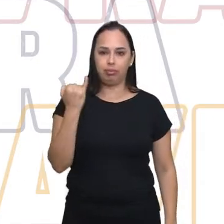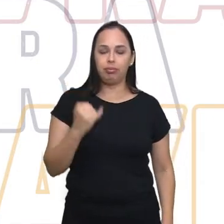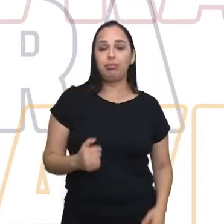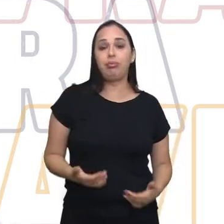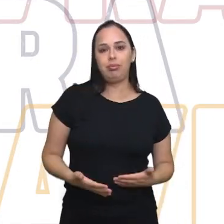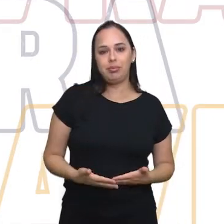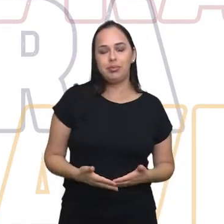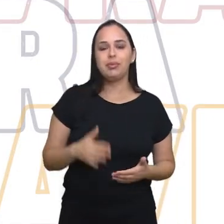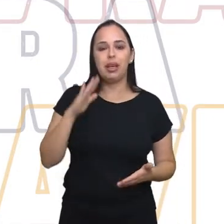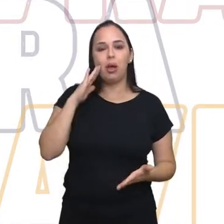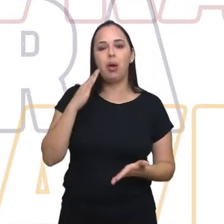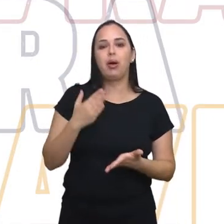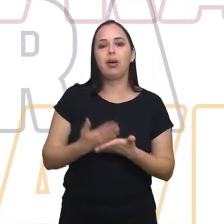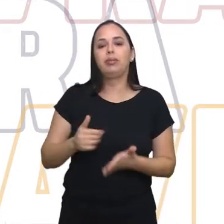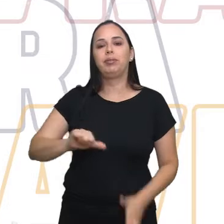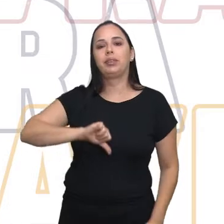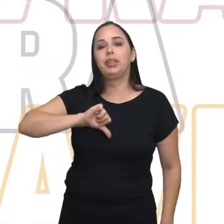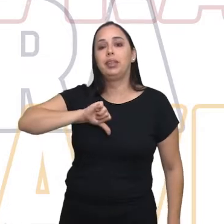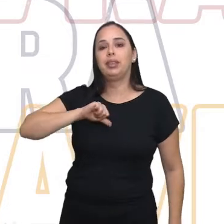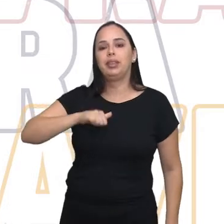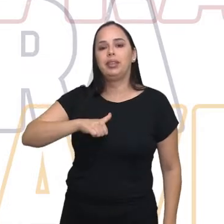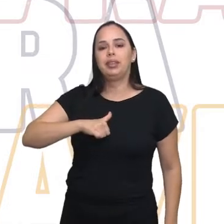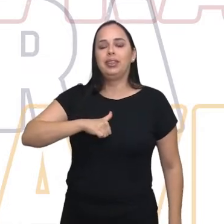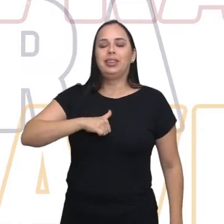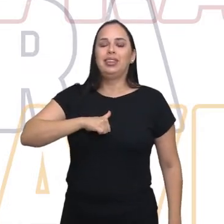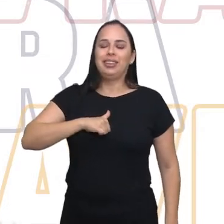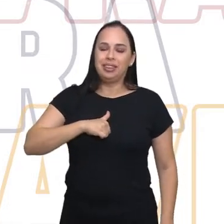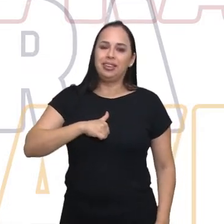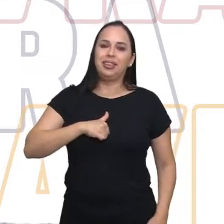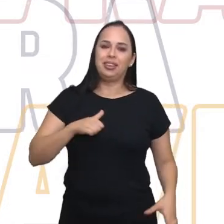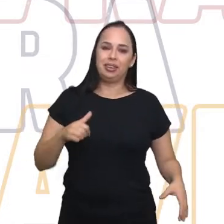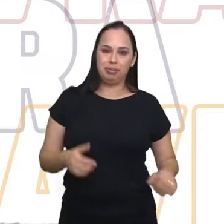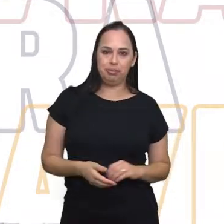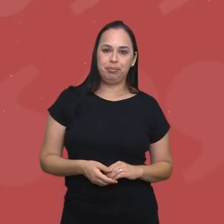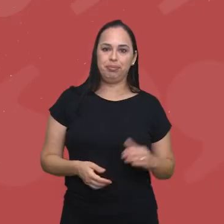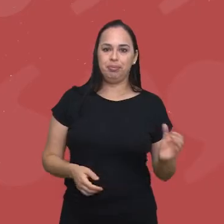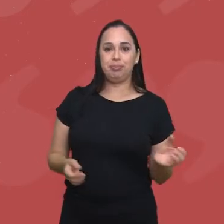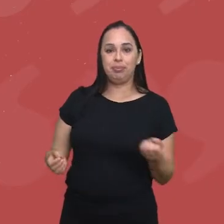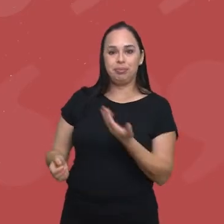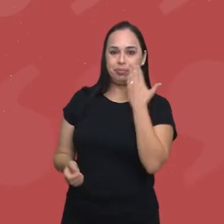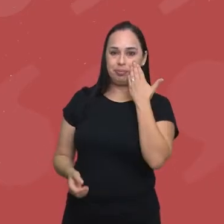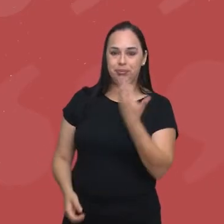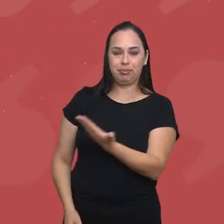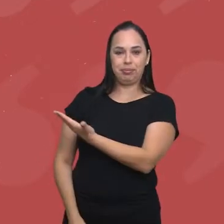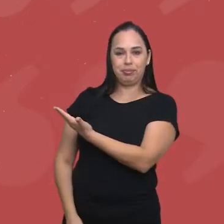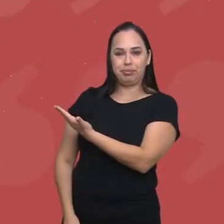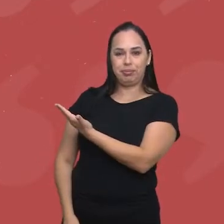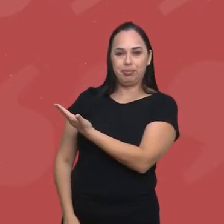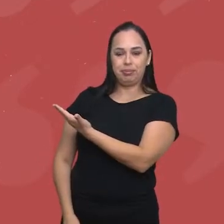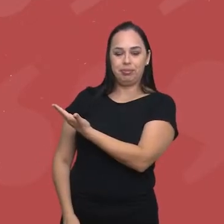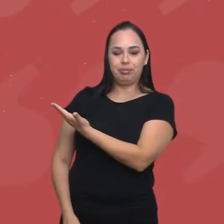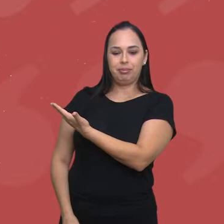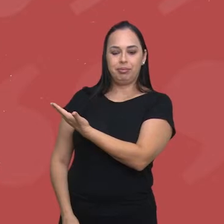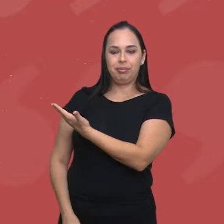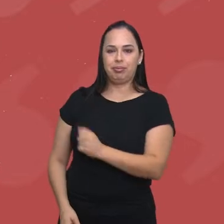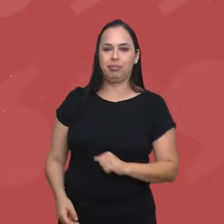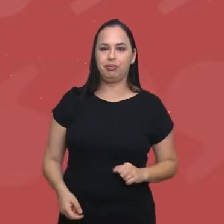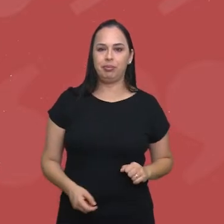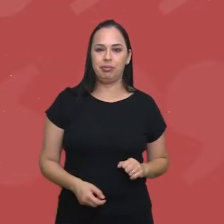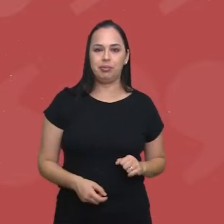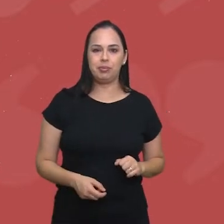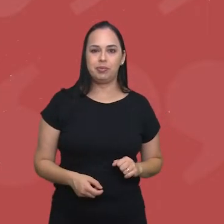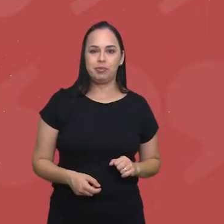num atendimento. Então, eu acredito que a autoestima, ela fica completa. Por que essas ações são importantes